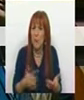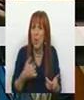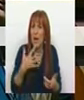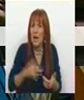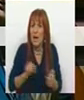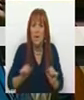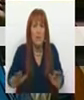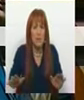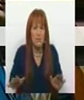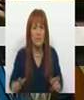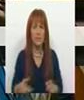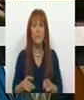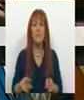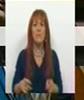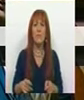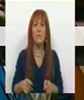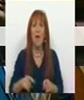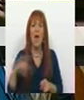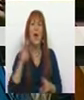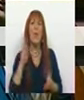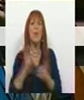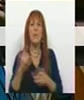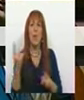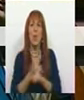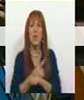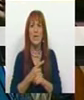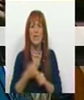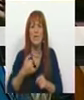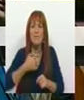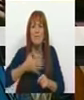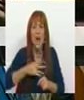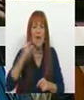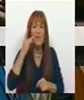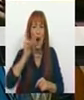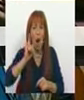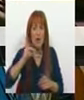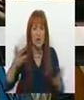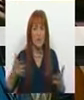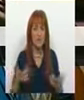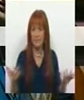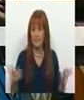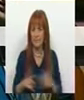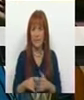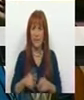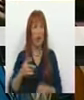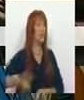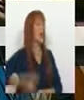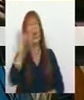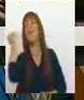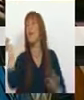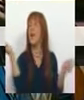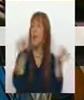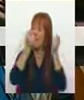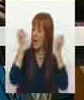quero acreditar que sim. Pois, a última coisa que eu gostaria de ver seria o triunfo da